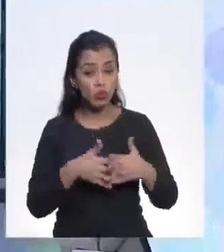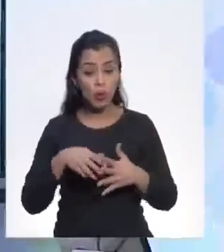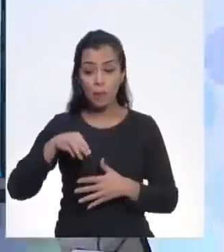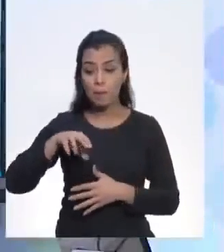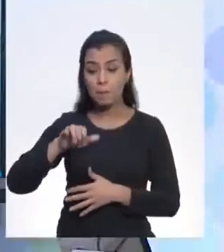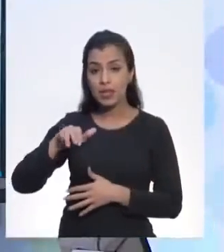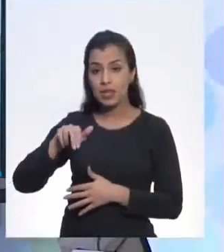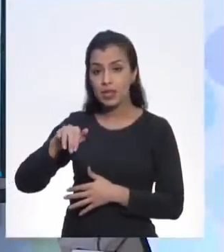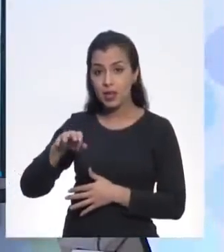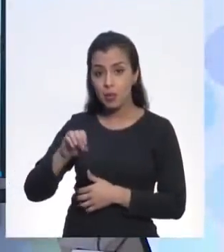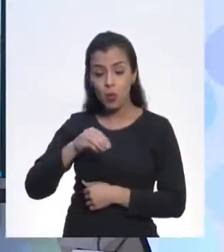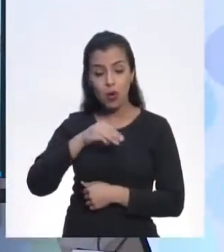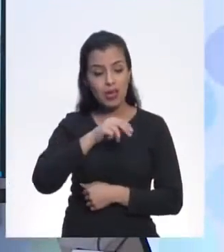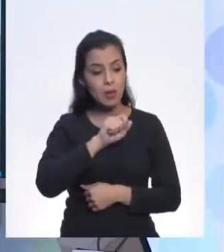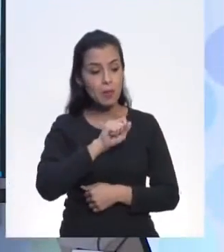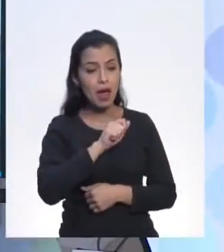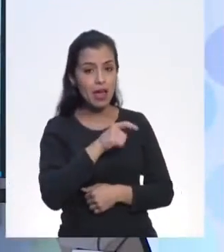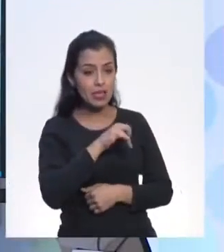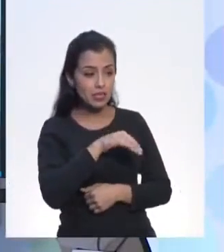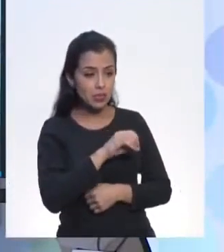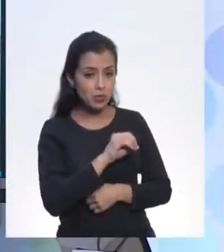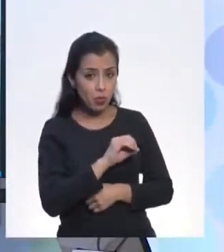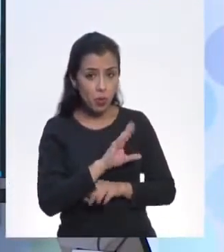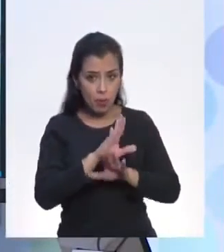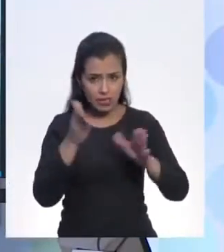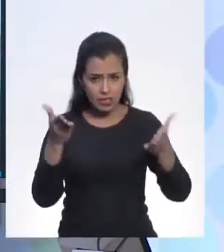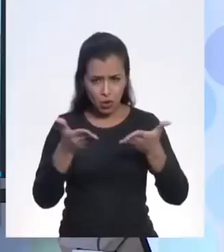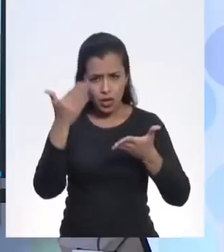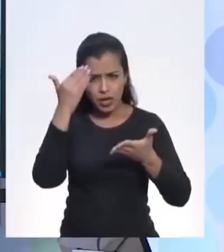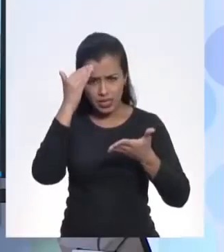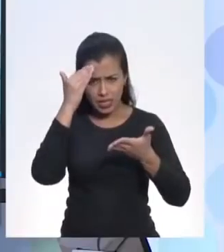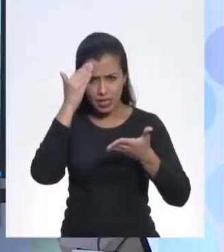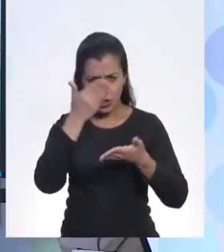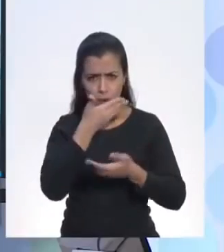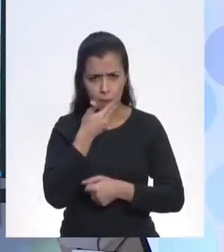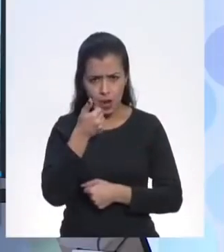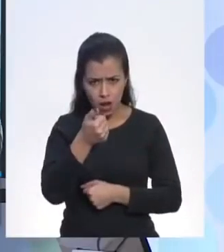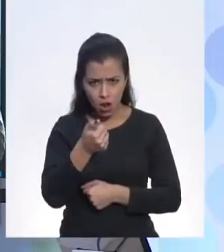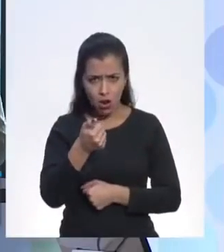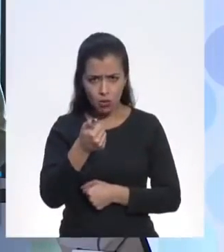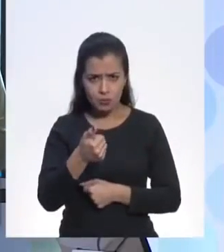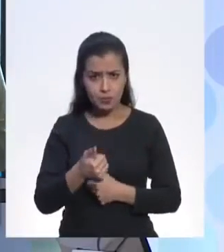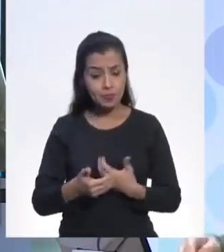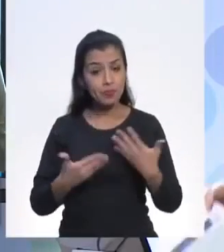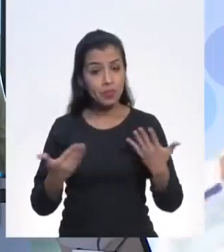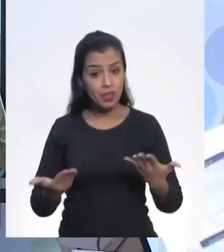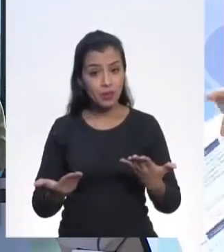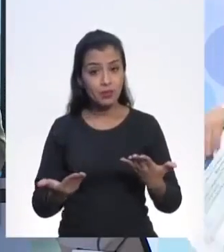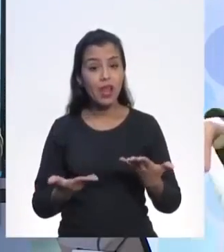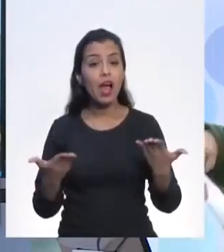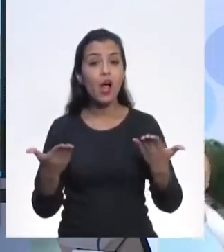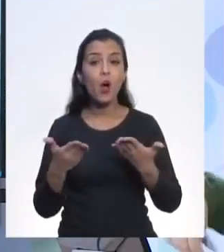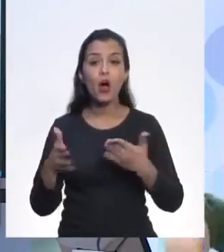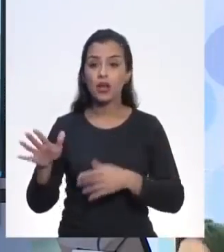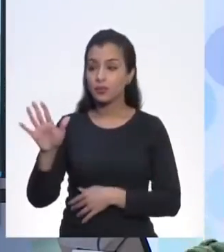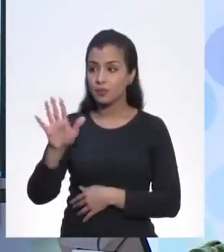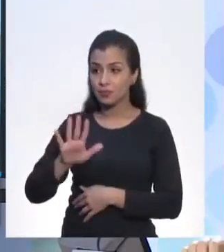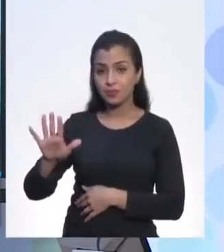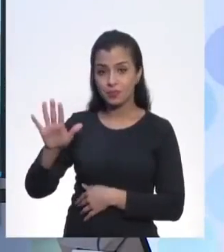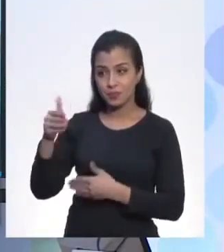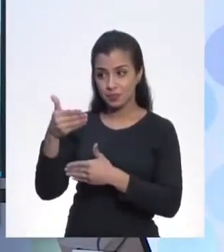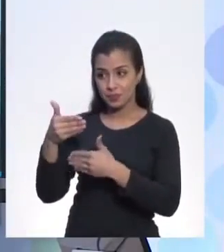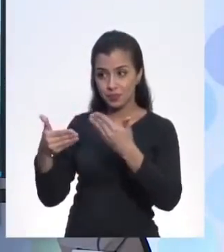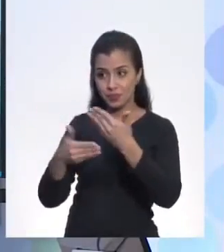mínimo e ponto de máximo. Agora, deu para sanar essa dúvida? Bom, então, pessoal, por favor, coloque a resolução